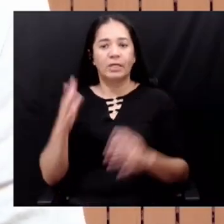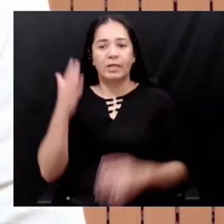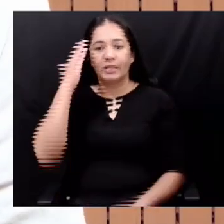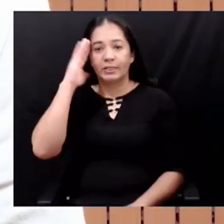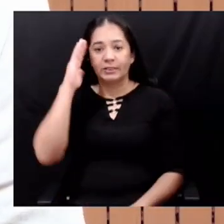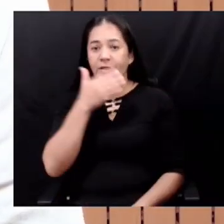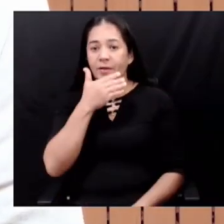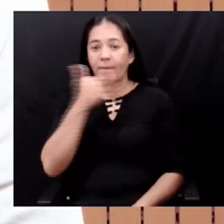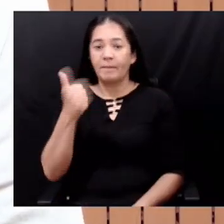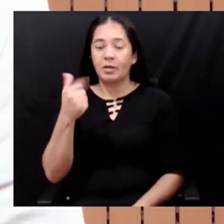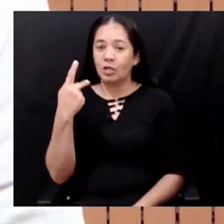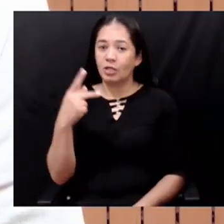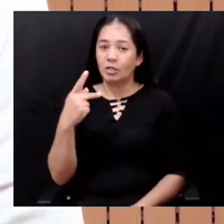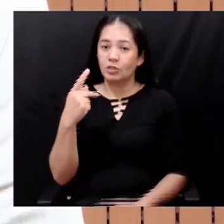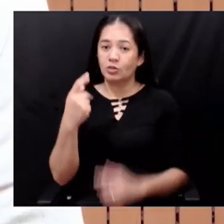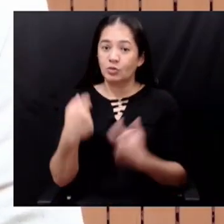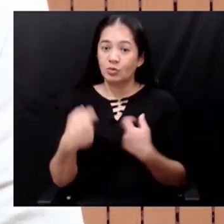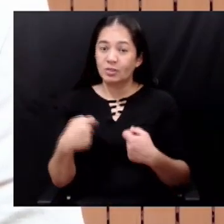que funciona,